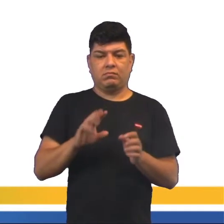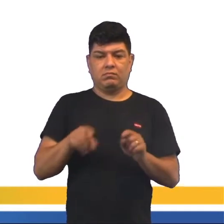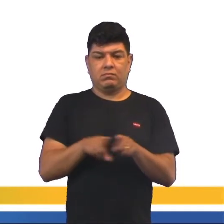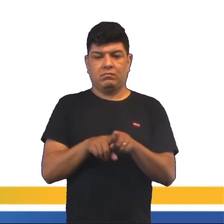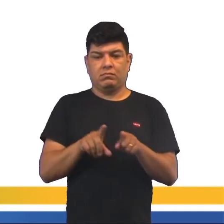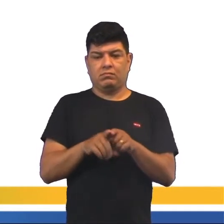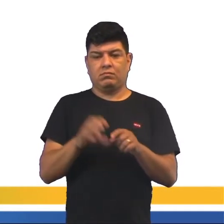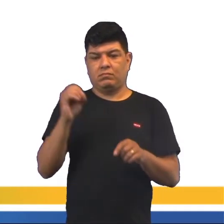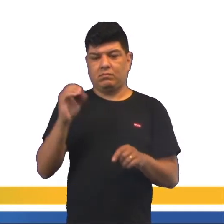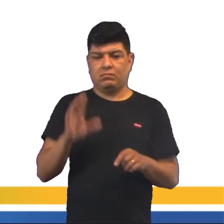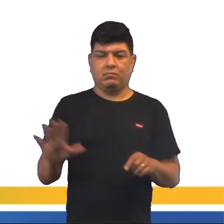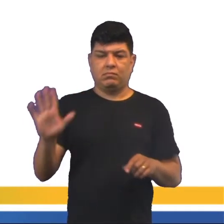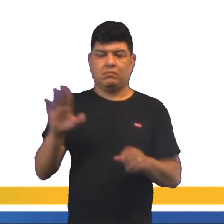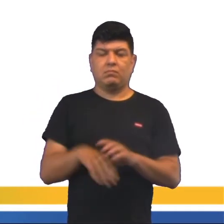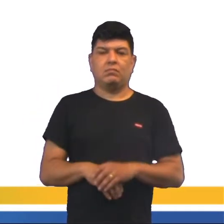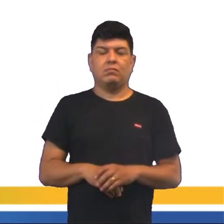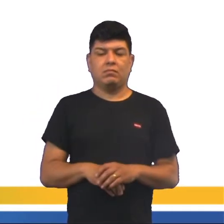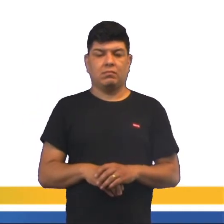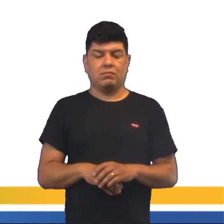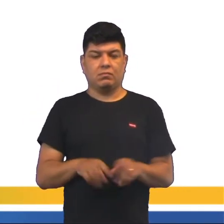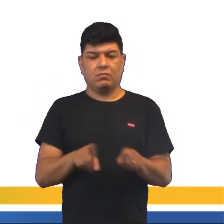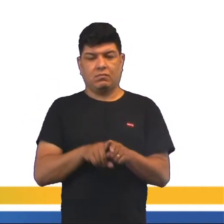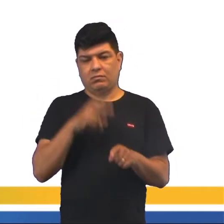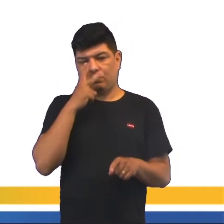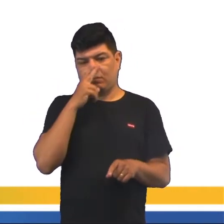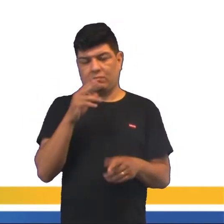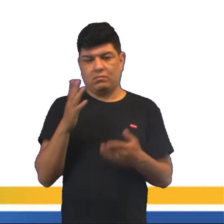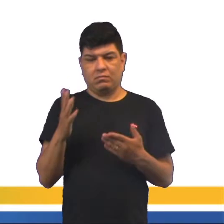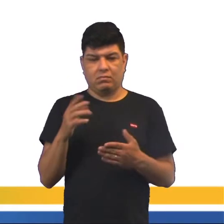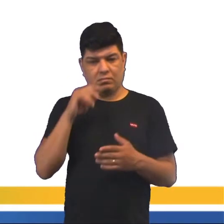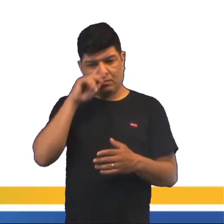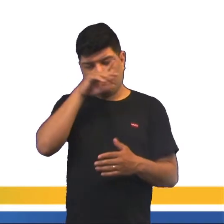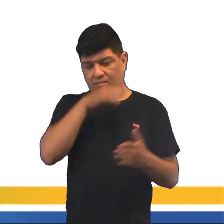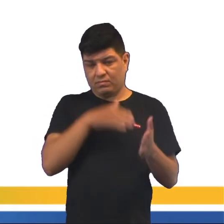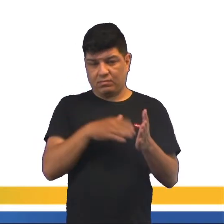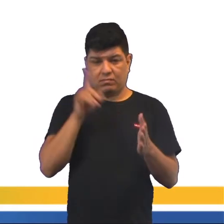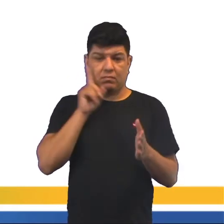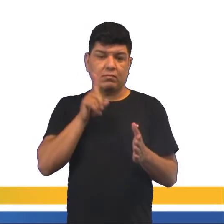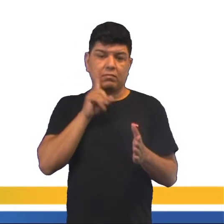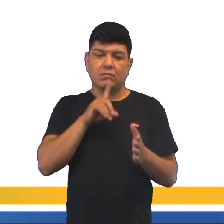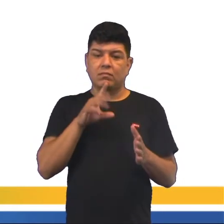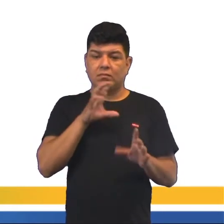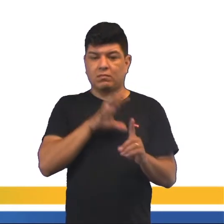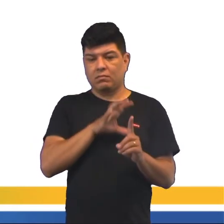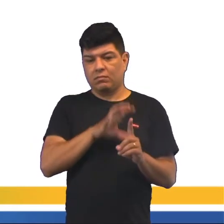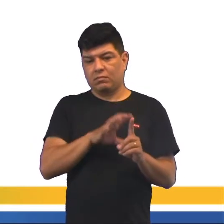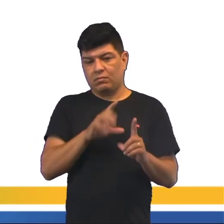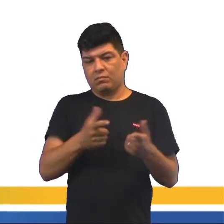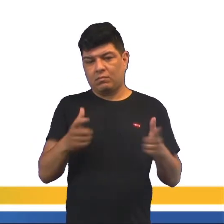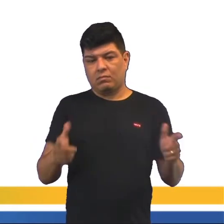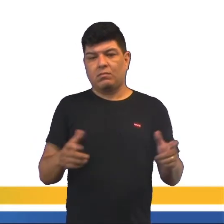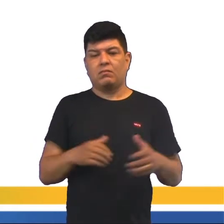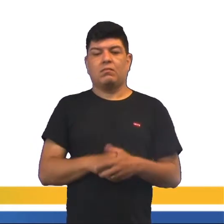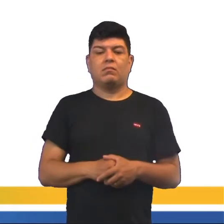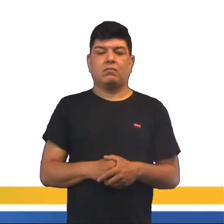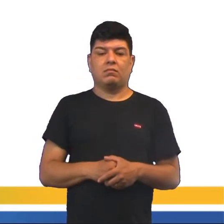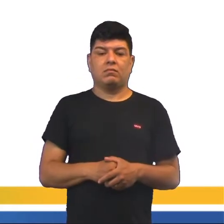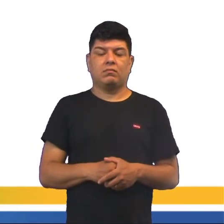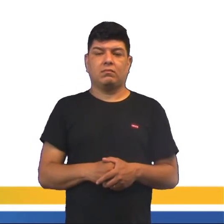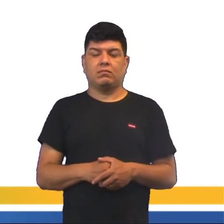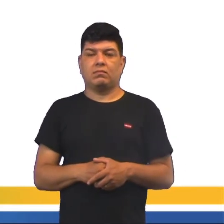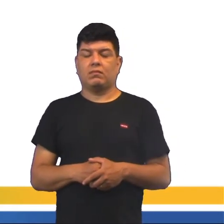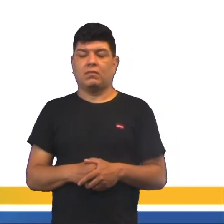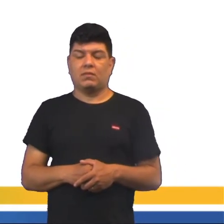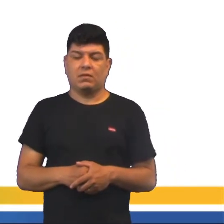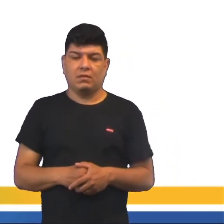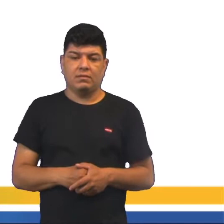invés de afugentar os grupos radicais do cenário político iraquiano, a intervenção dos Estados Unidos incentivou o crescimento dos grupos